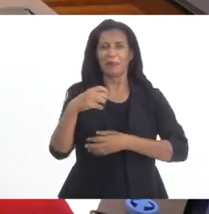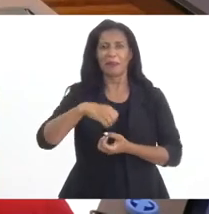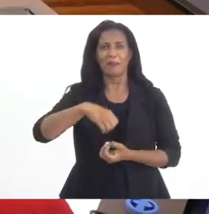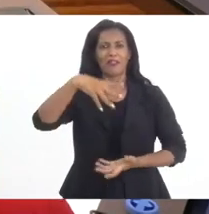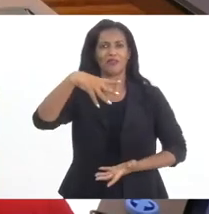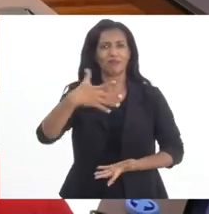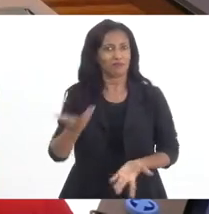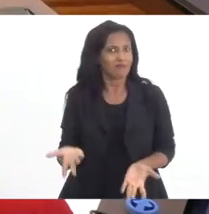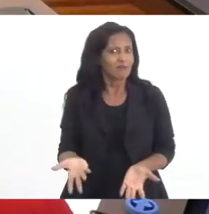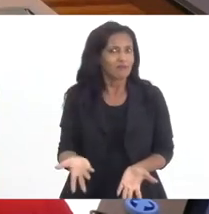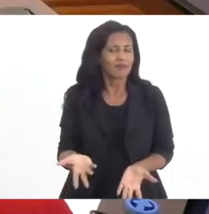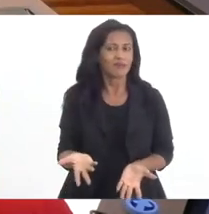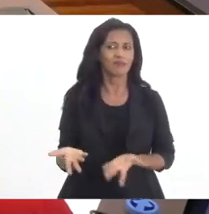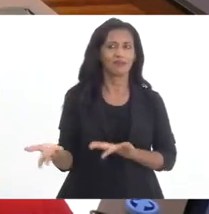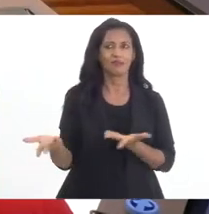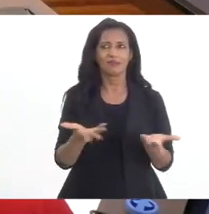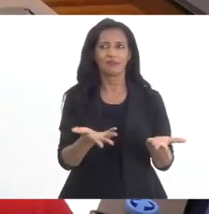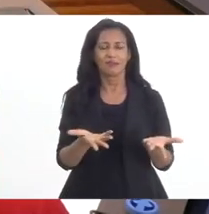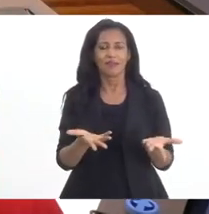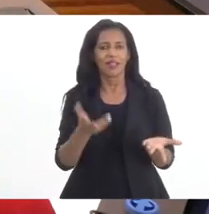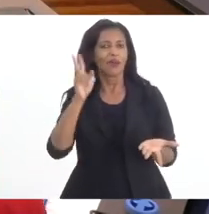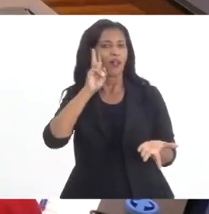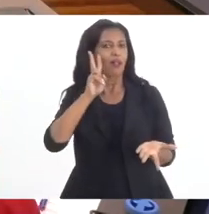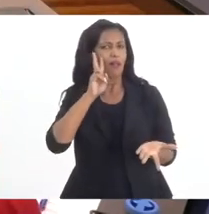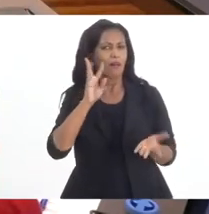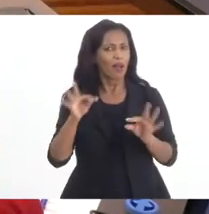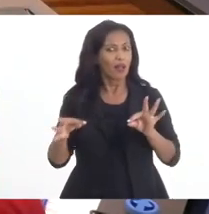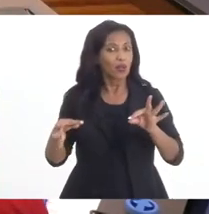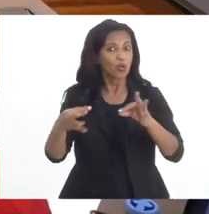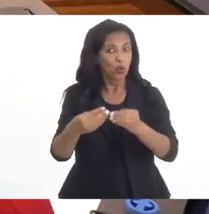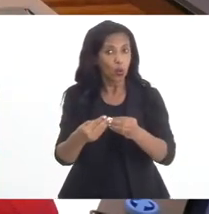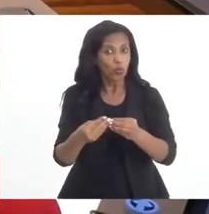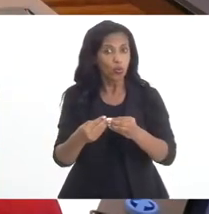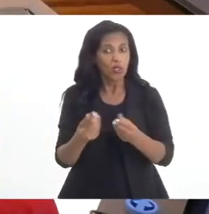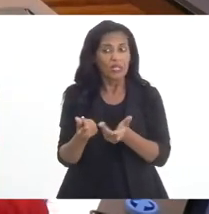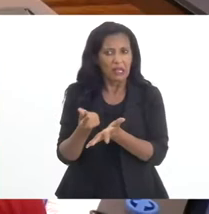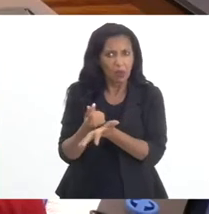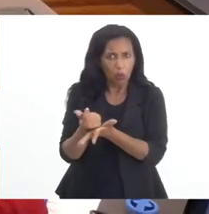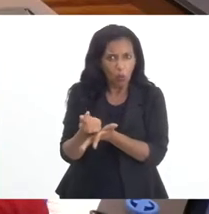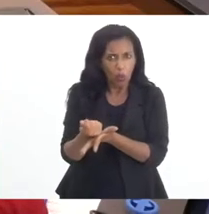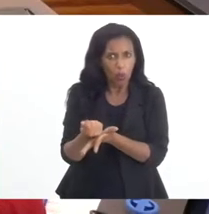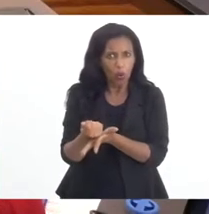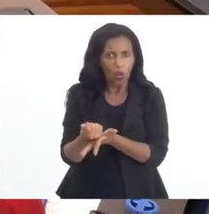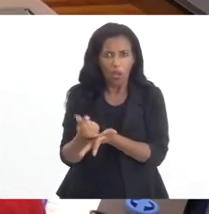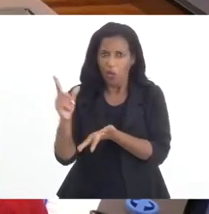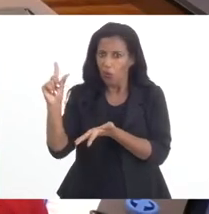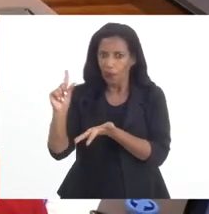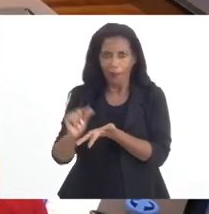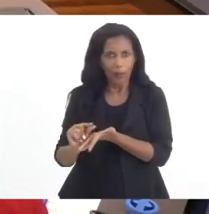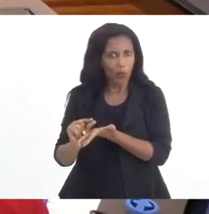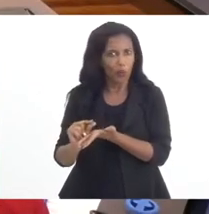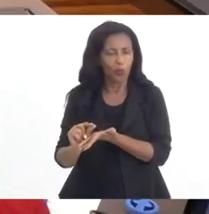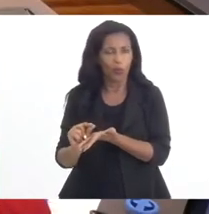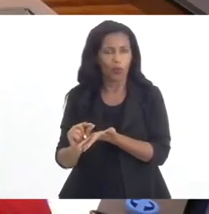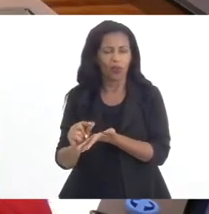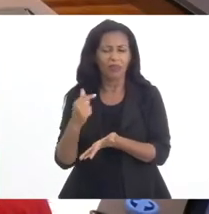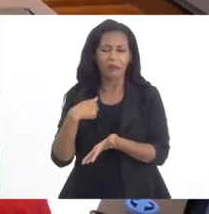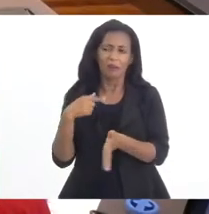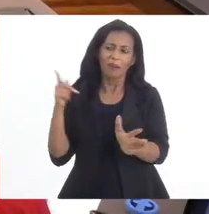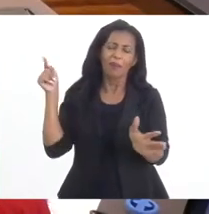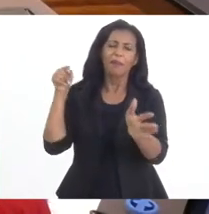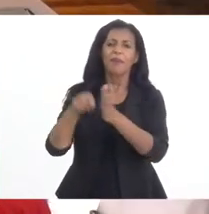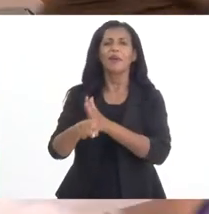mágica, né? Então, lembrando todo mundo que isso tem um custo, né? E que não é um custo baixo. E a minha